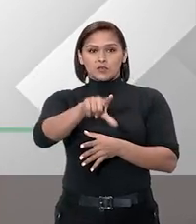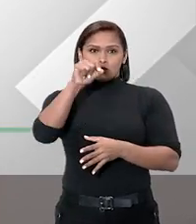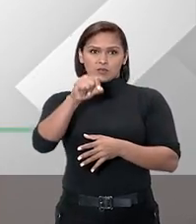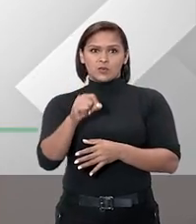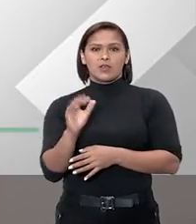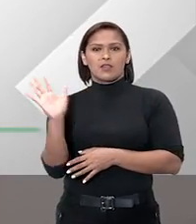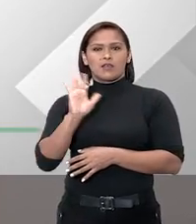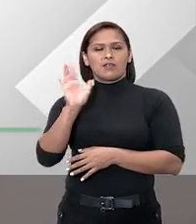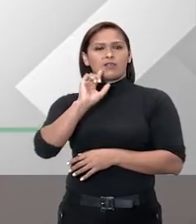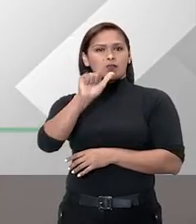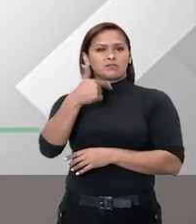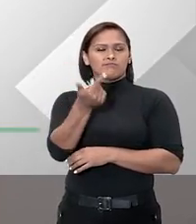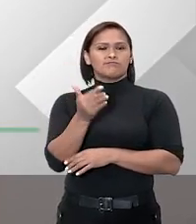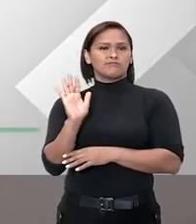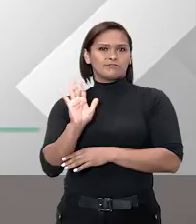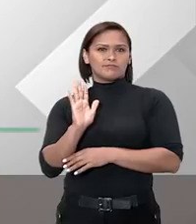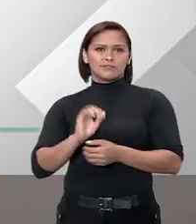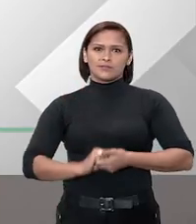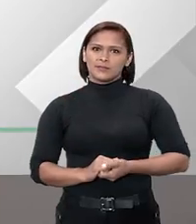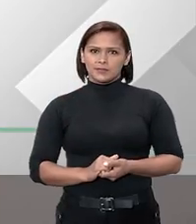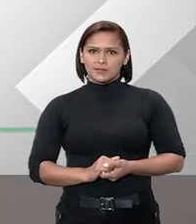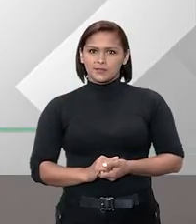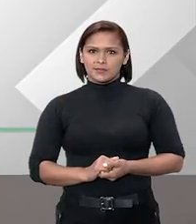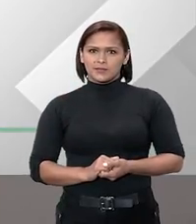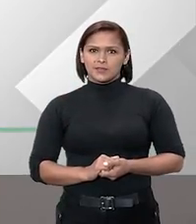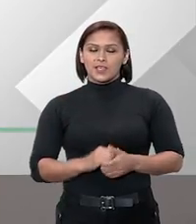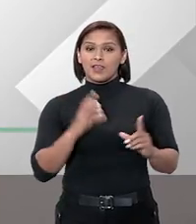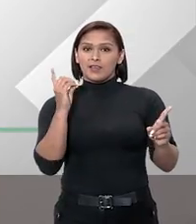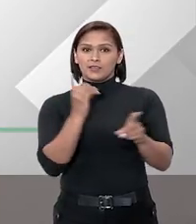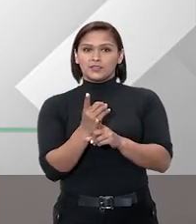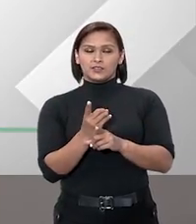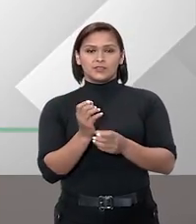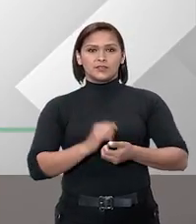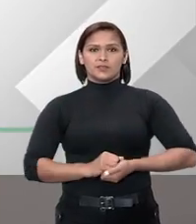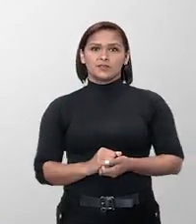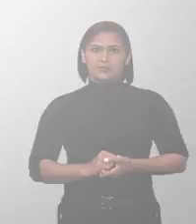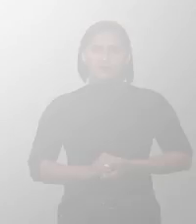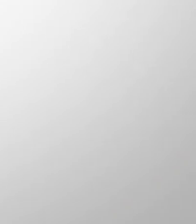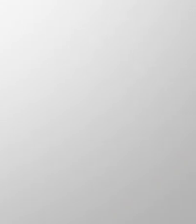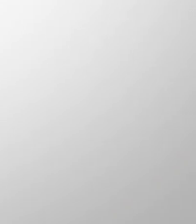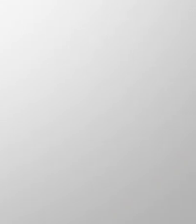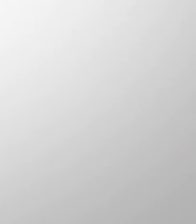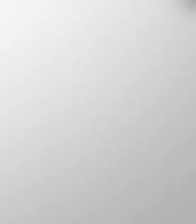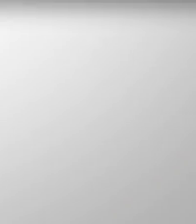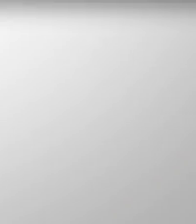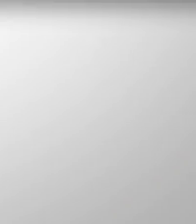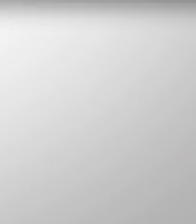preferência. Até a próxima. Tchau, tchau. A gente se encontra.